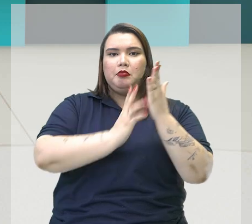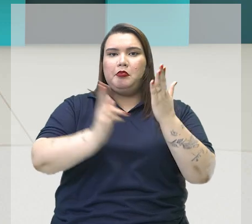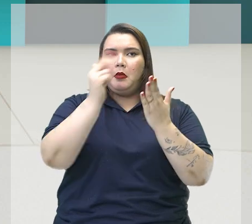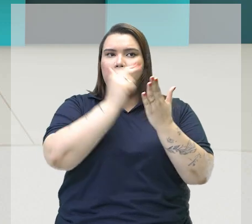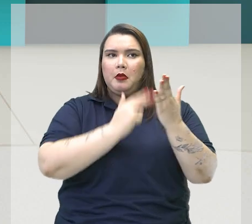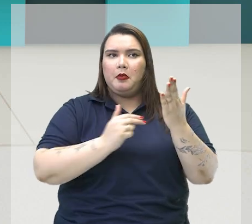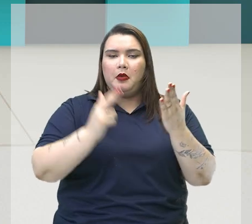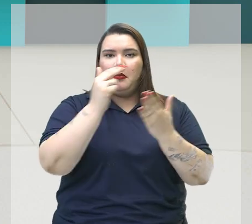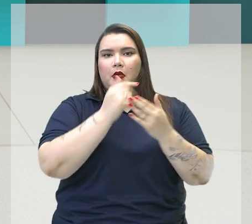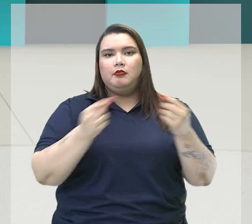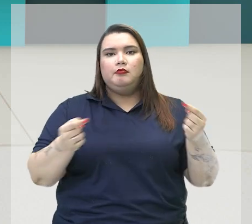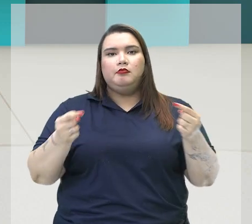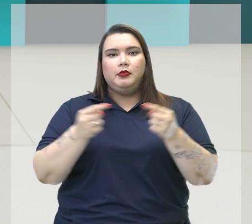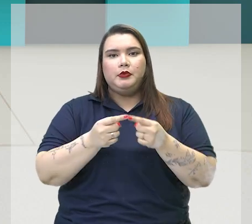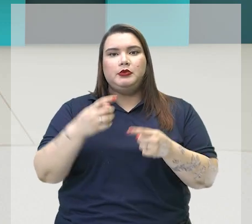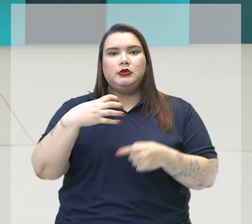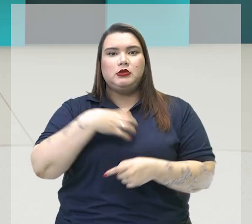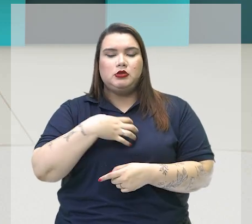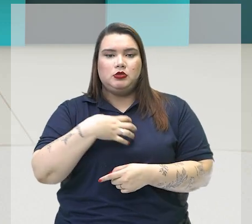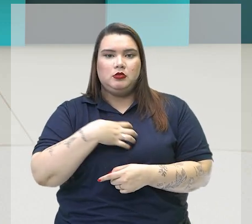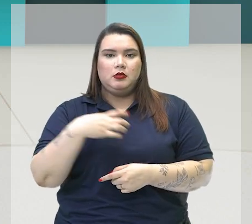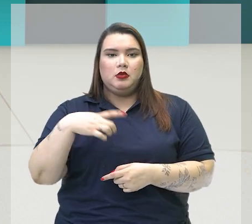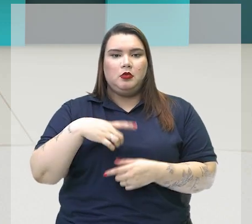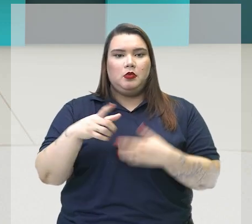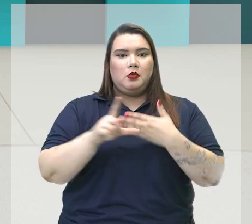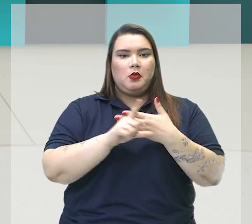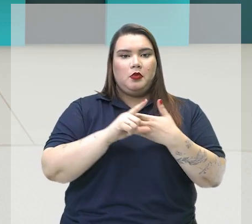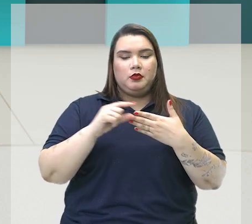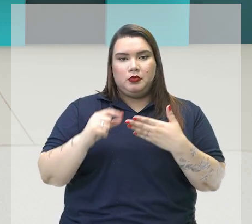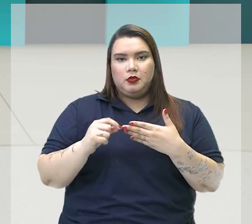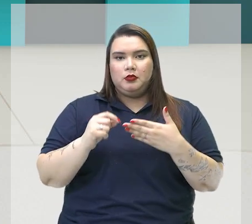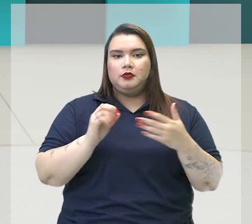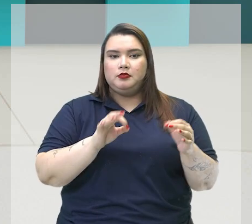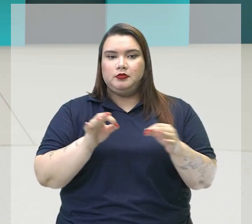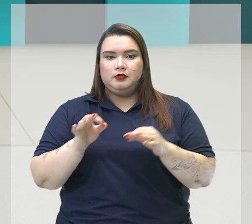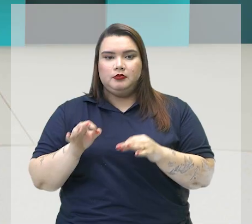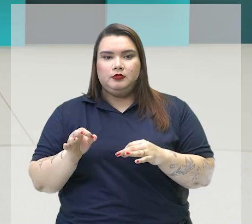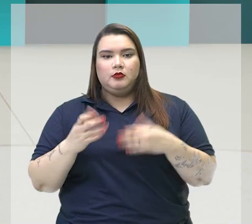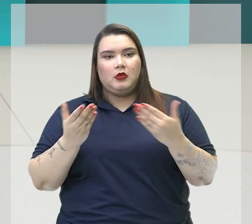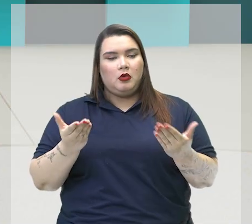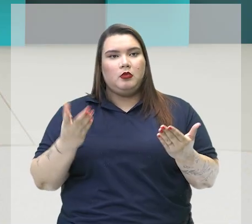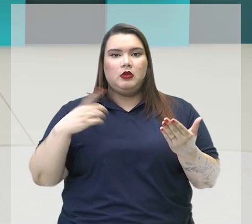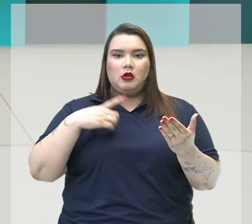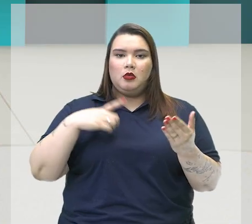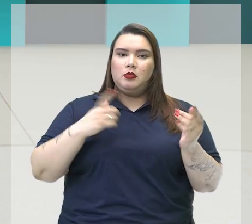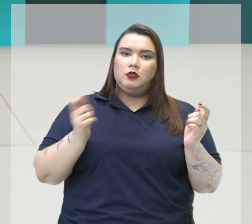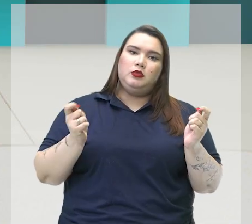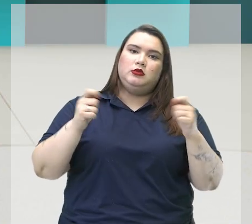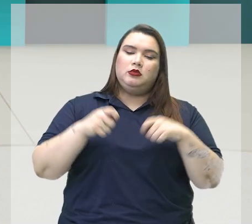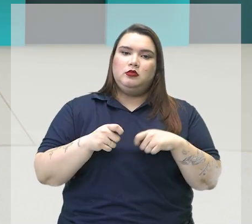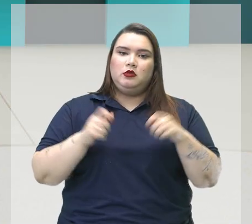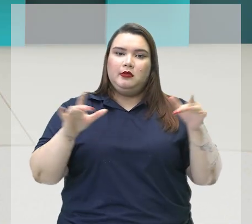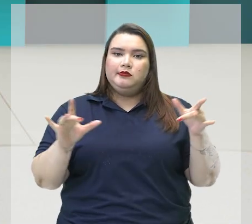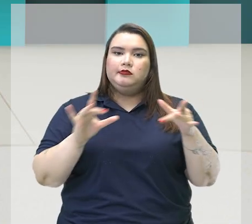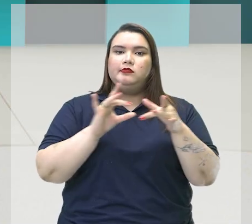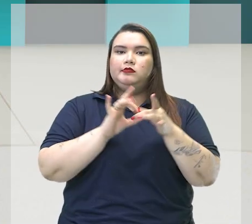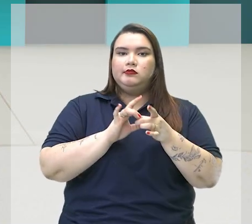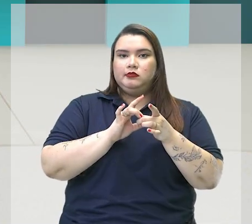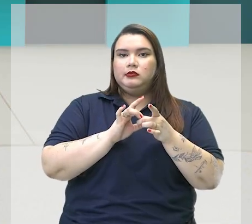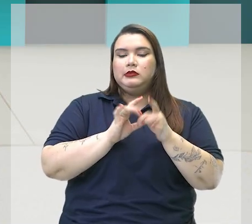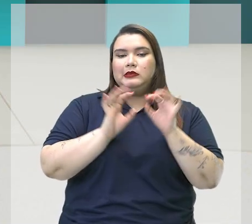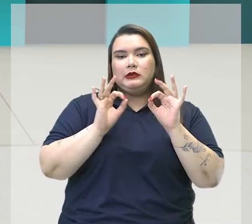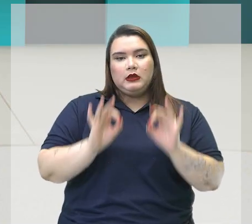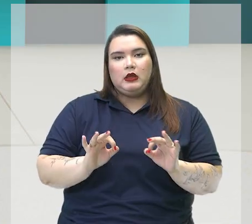aí desse sentimento, né, do autor, do pintor e tudo mais. Então é possível de fato fazer essa conexão. Com certeza é